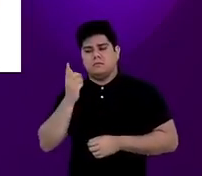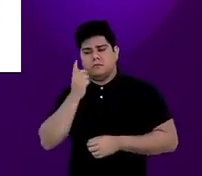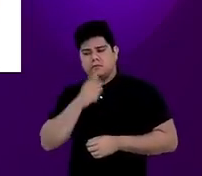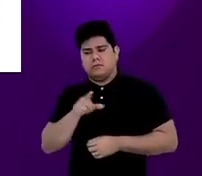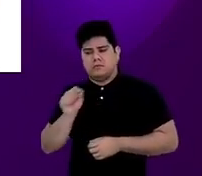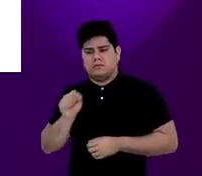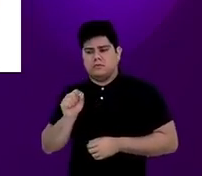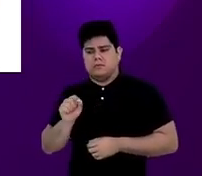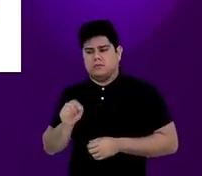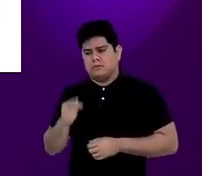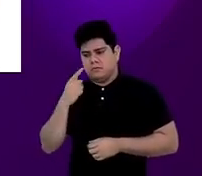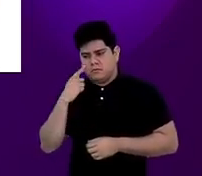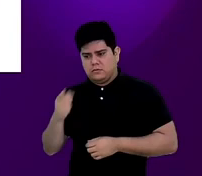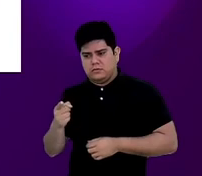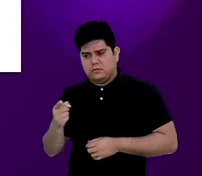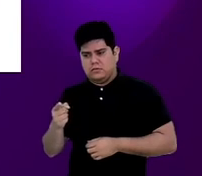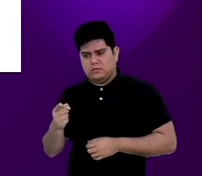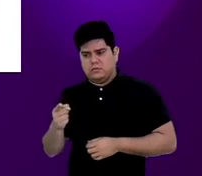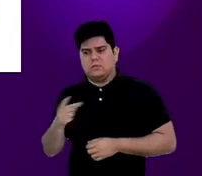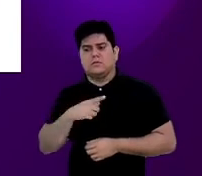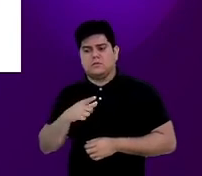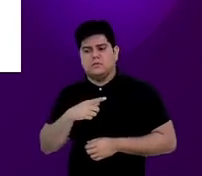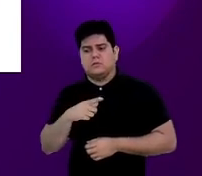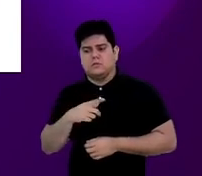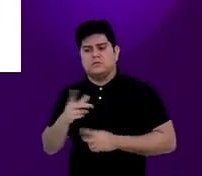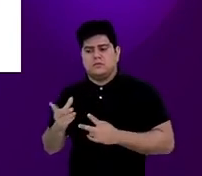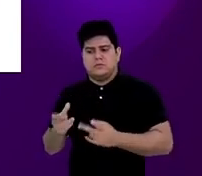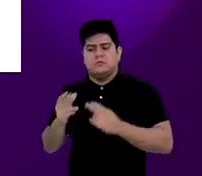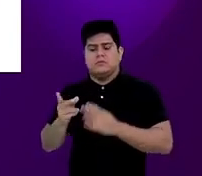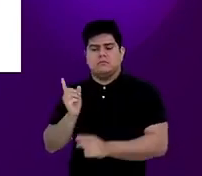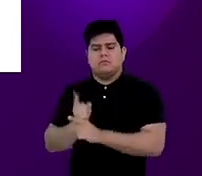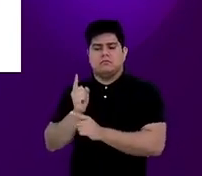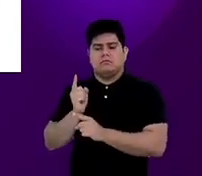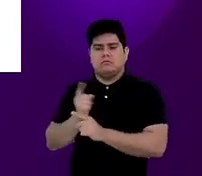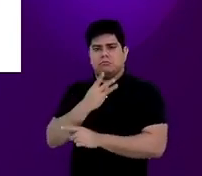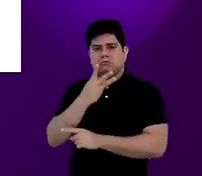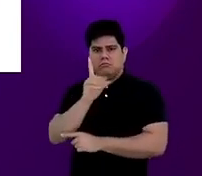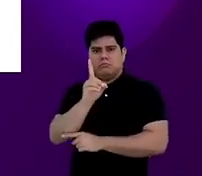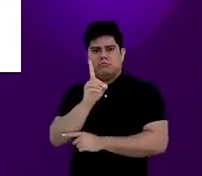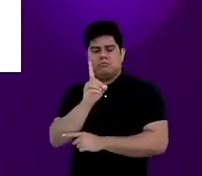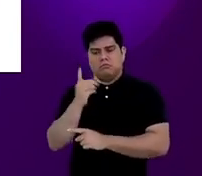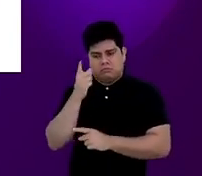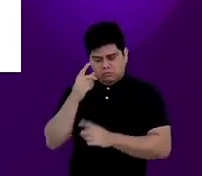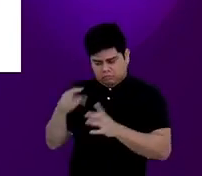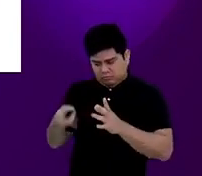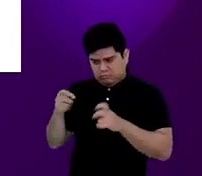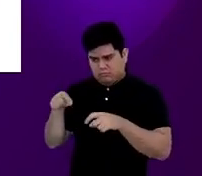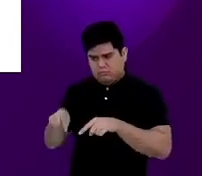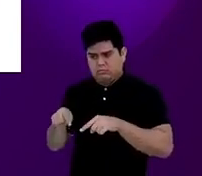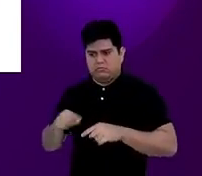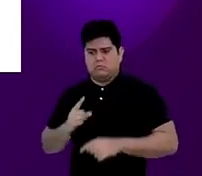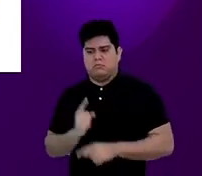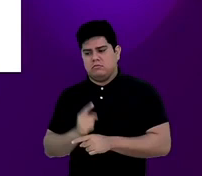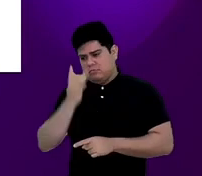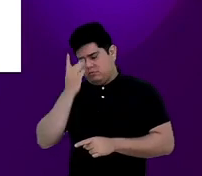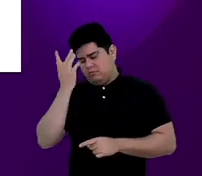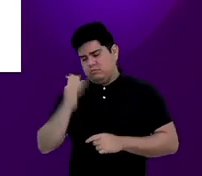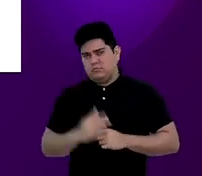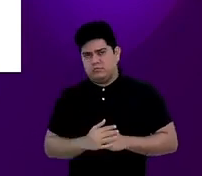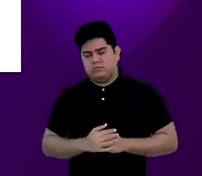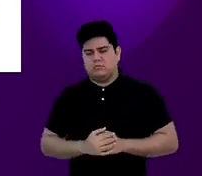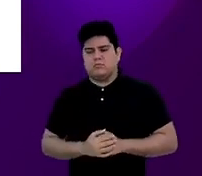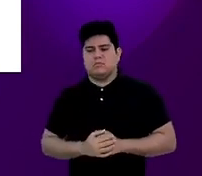onde está o tumor, e aí você tem uma bela pista de onde você vai atacar, e fica muito mais fácil a vida do cirurgião e do